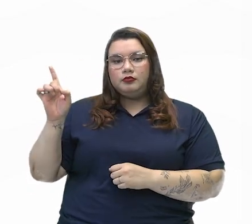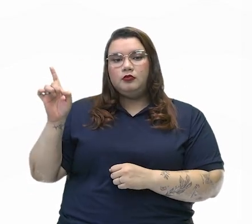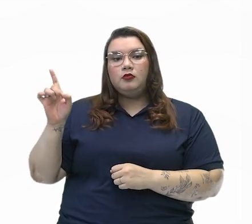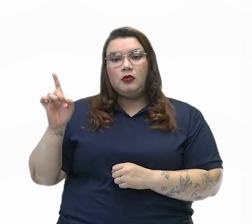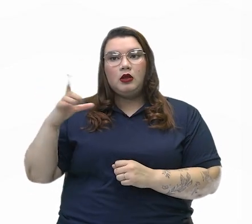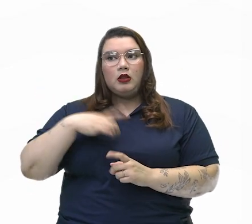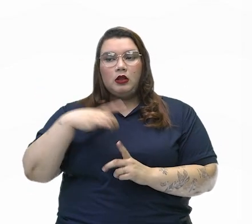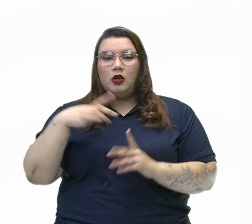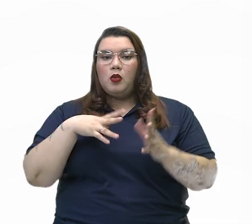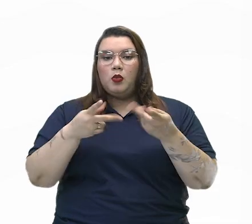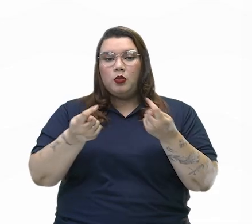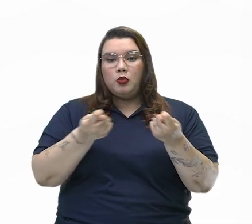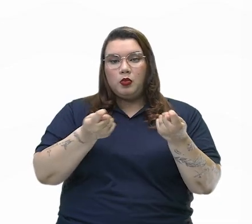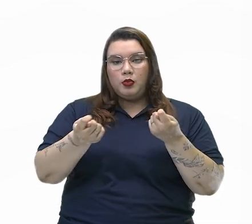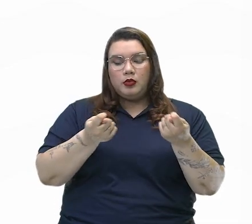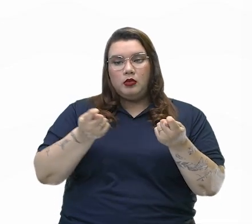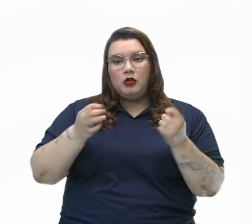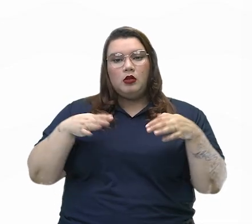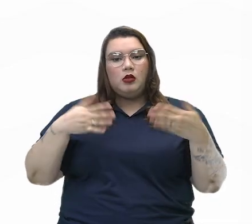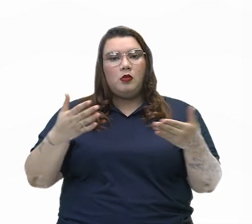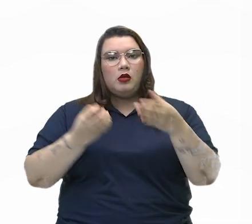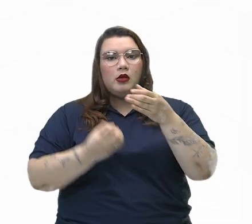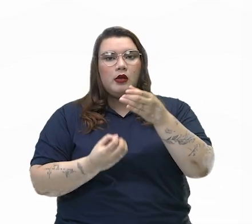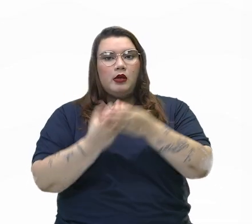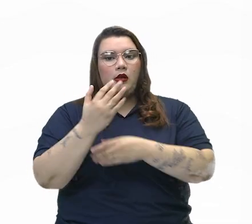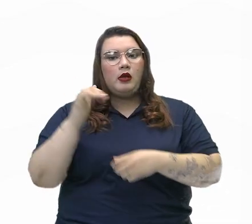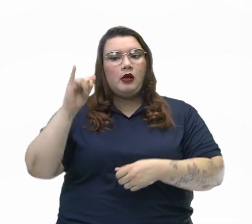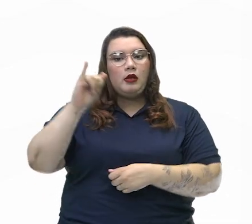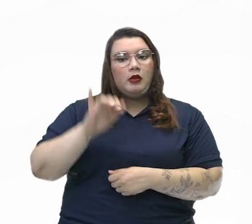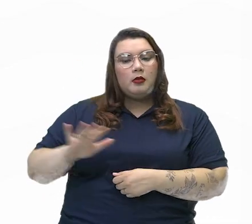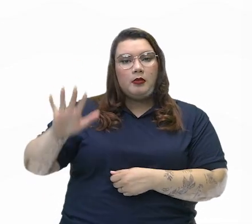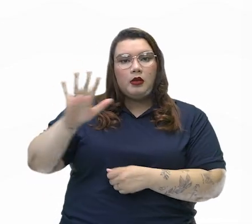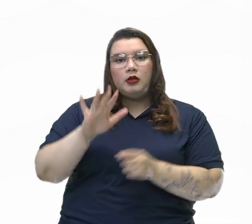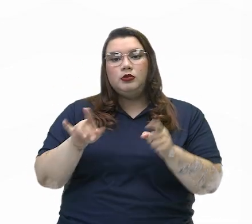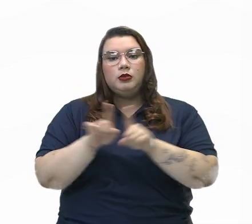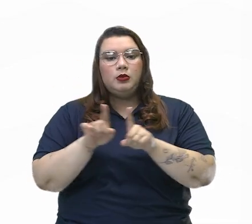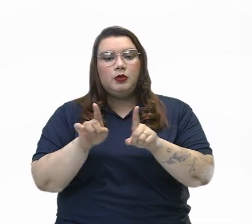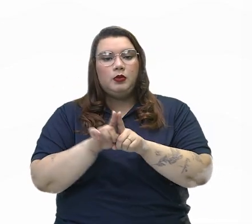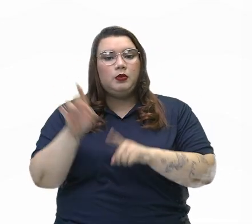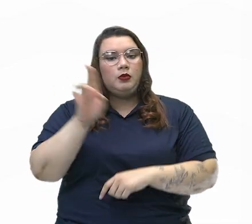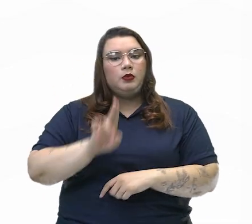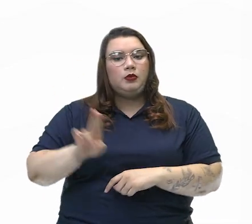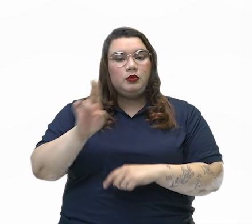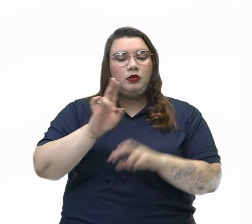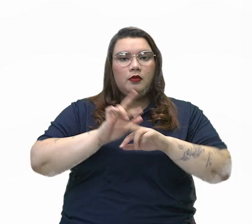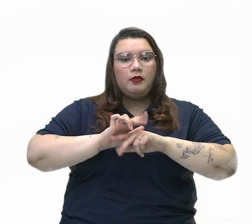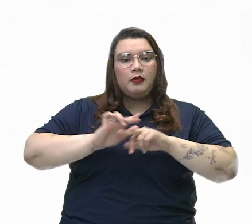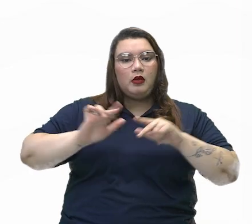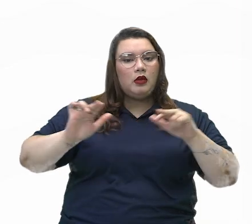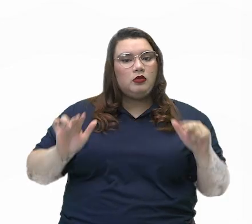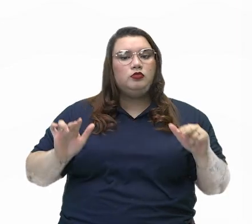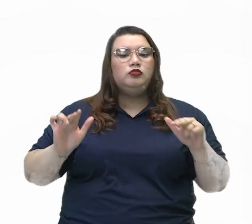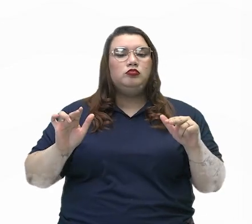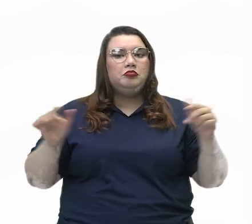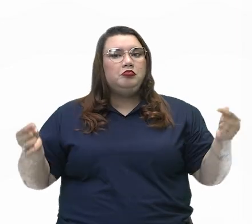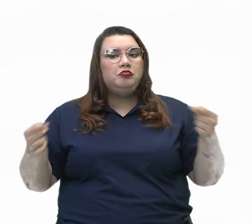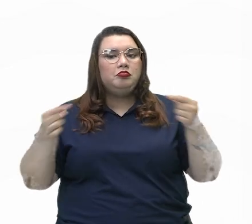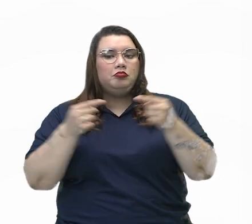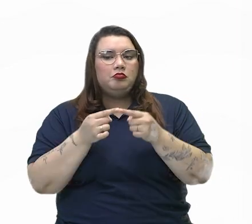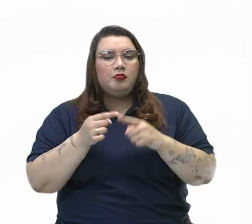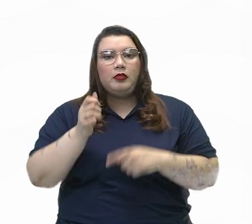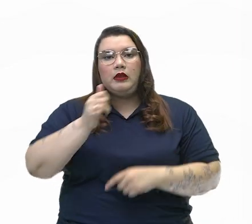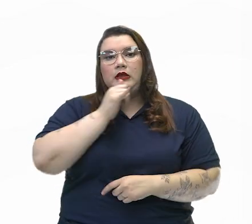Dispositivos que refratam a luz de forma controlada, criando imagens e sendo utilizadas